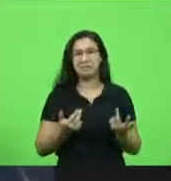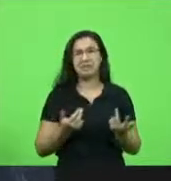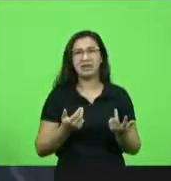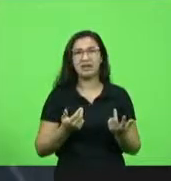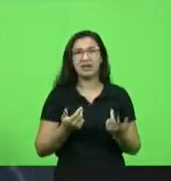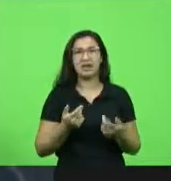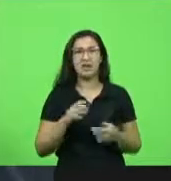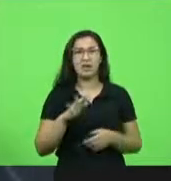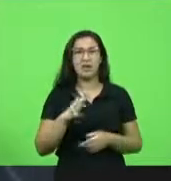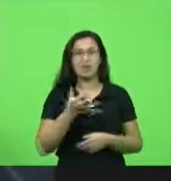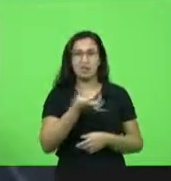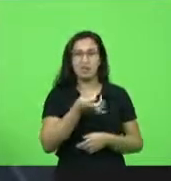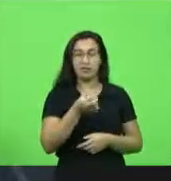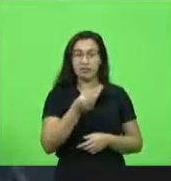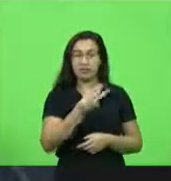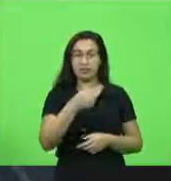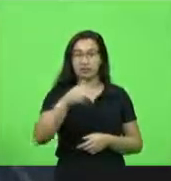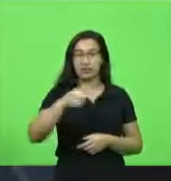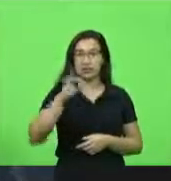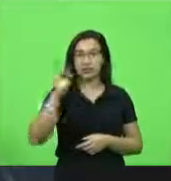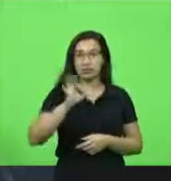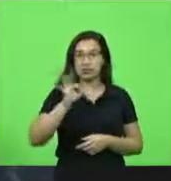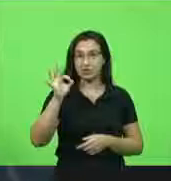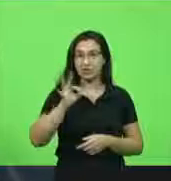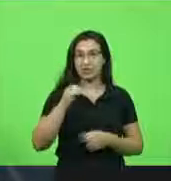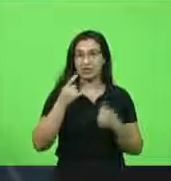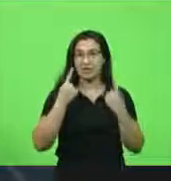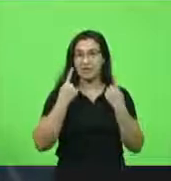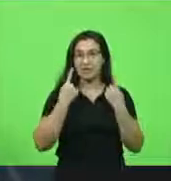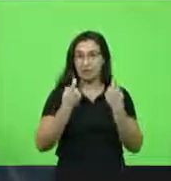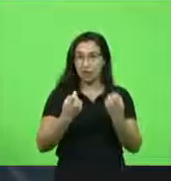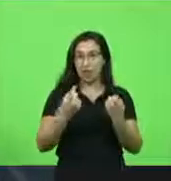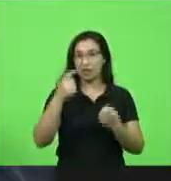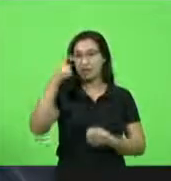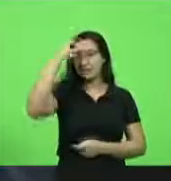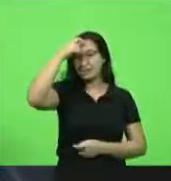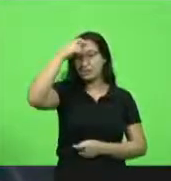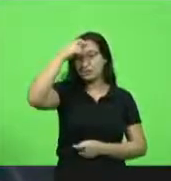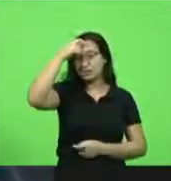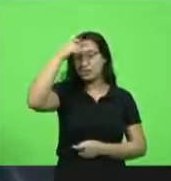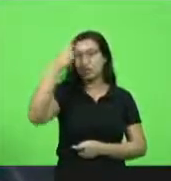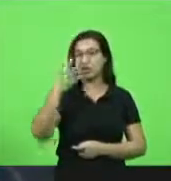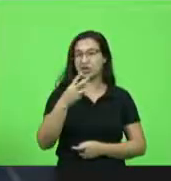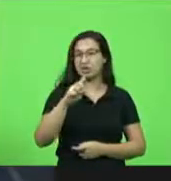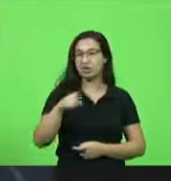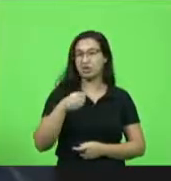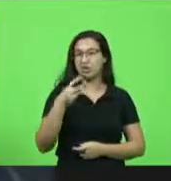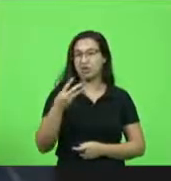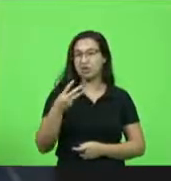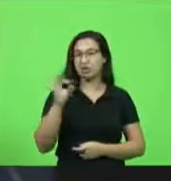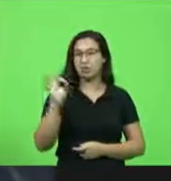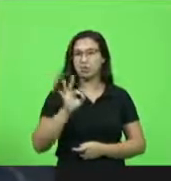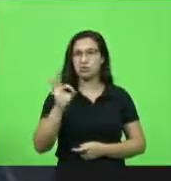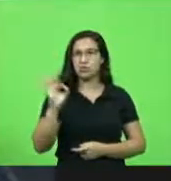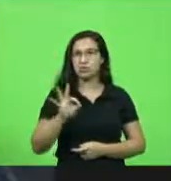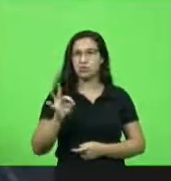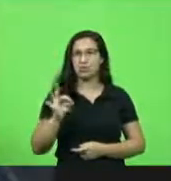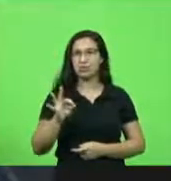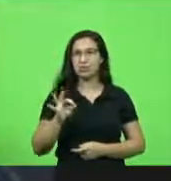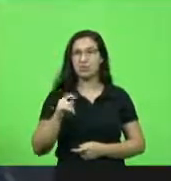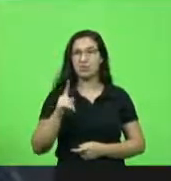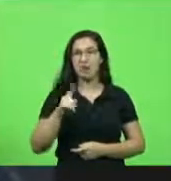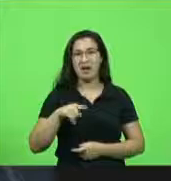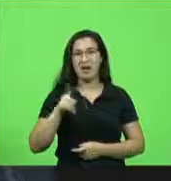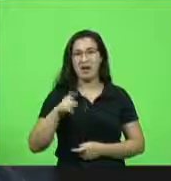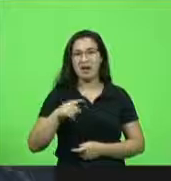física, 27% violência psicológica e 3,3% são de tortura, ou